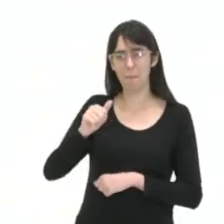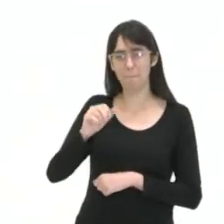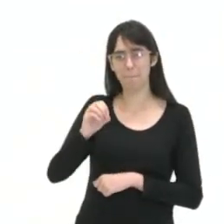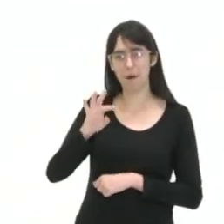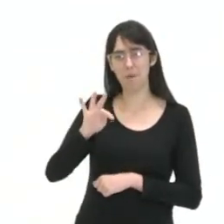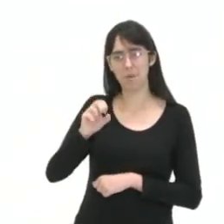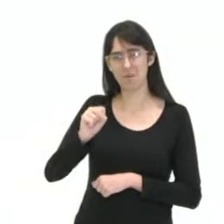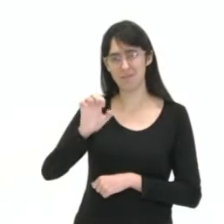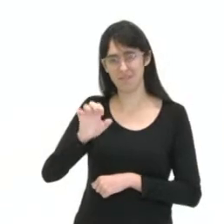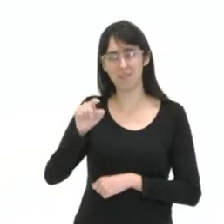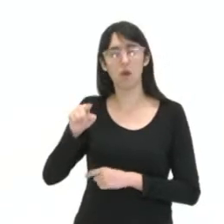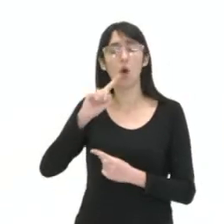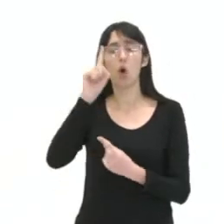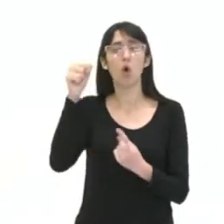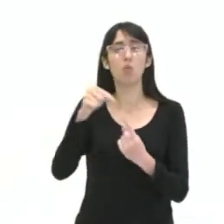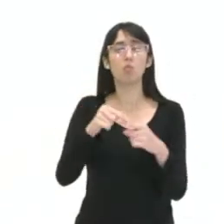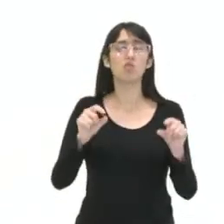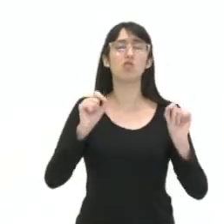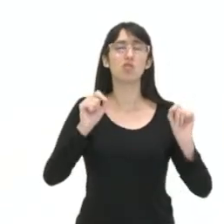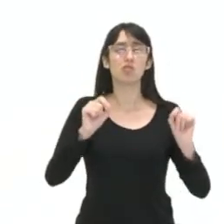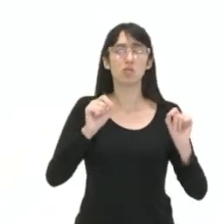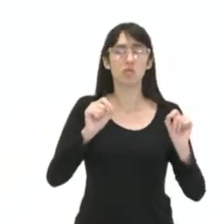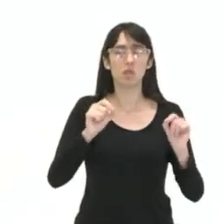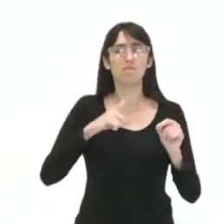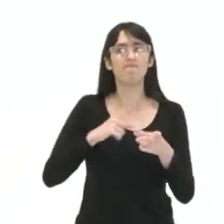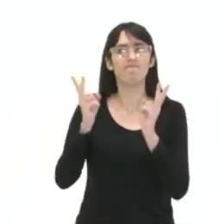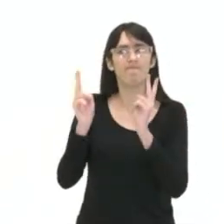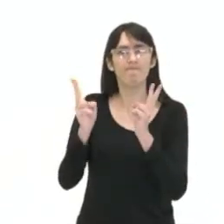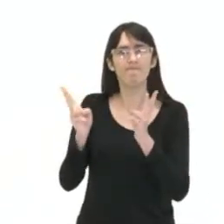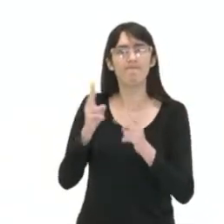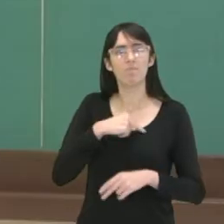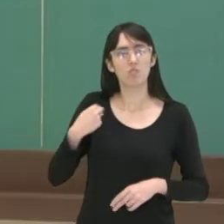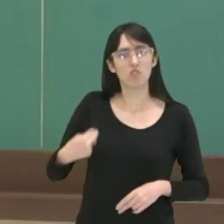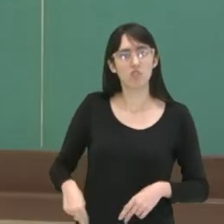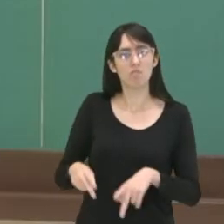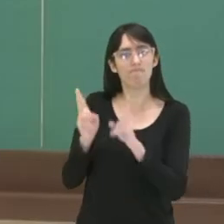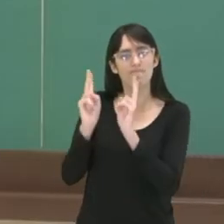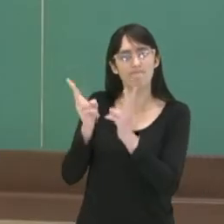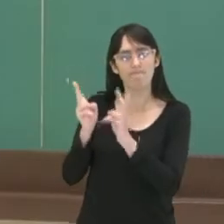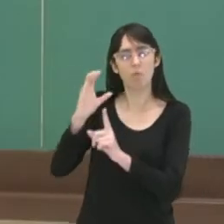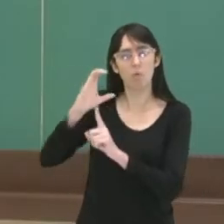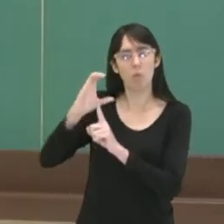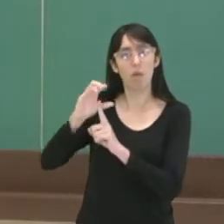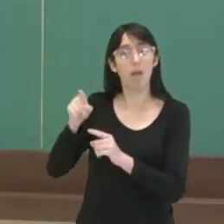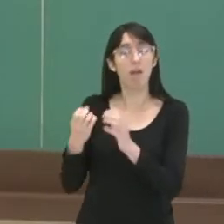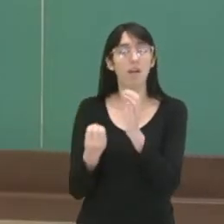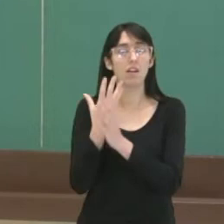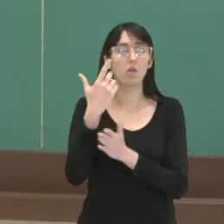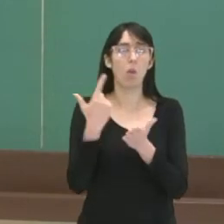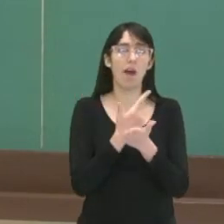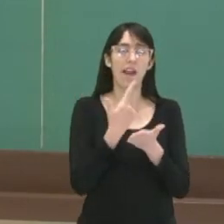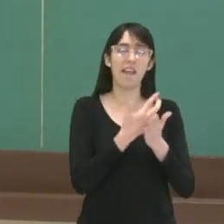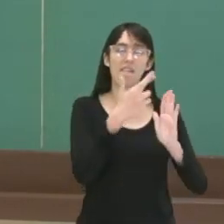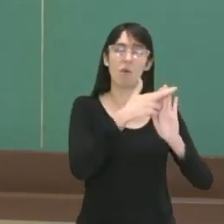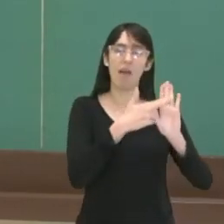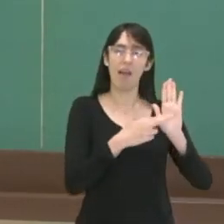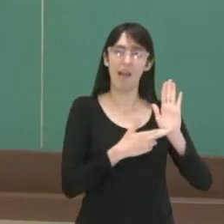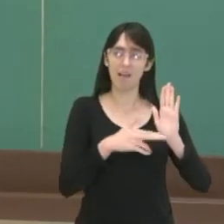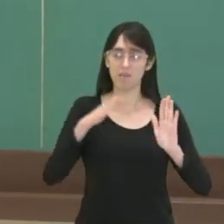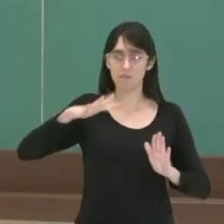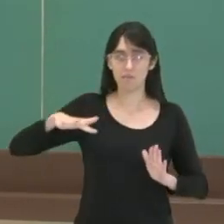como objetivo preservar o comunismo chinês e ele cria um livro de regras. A juventude